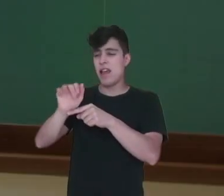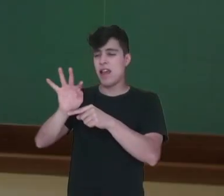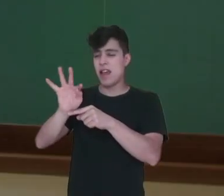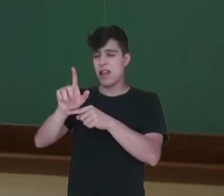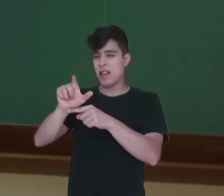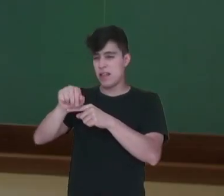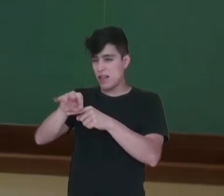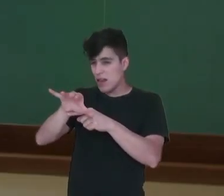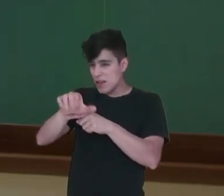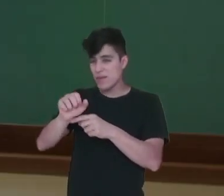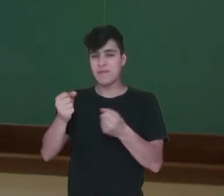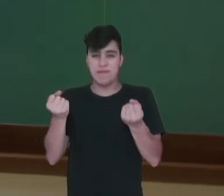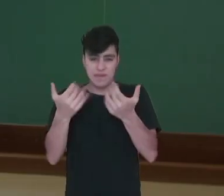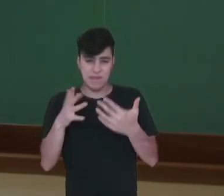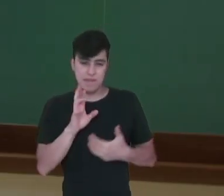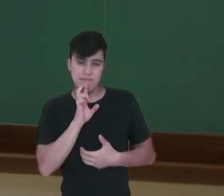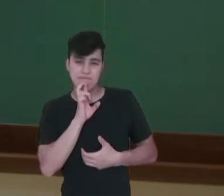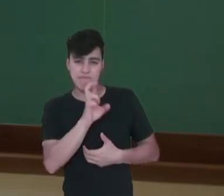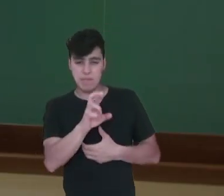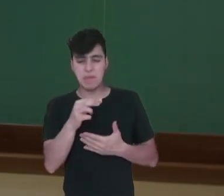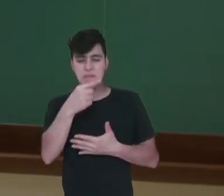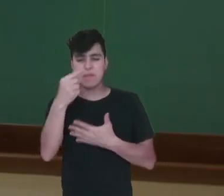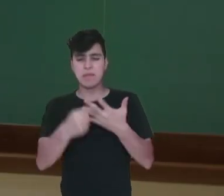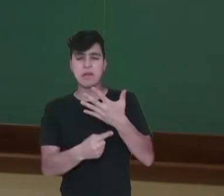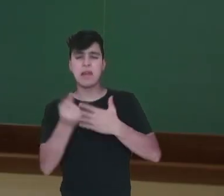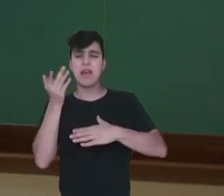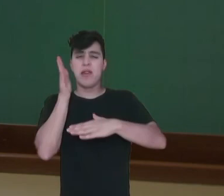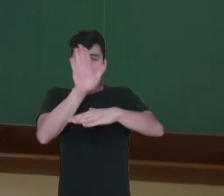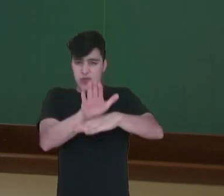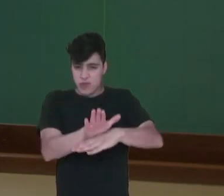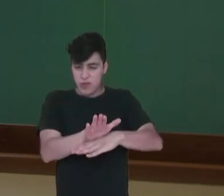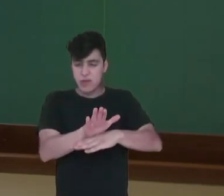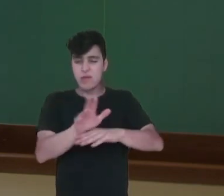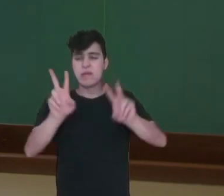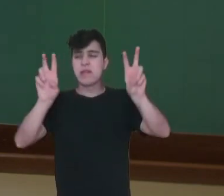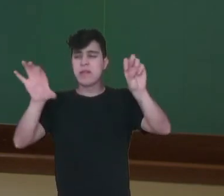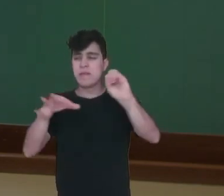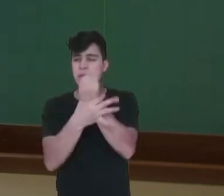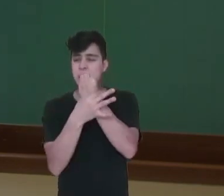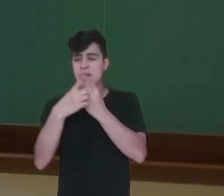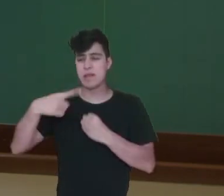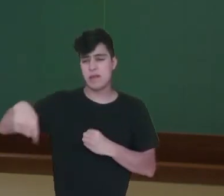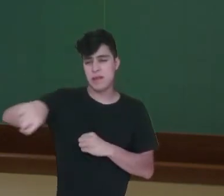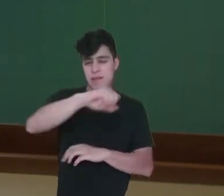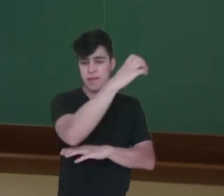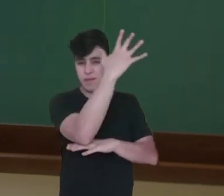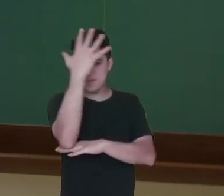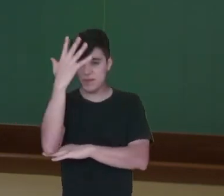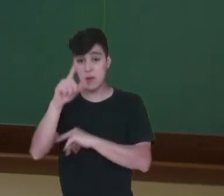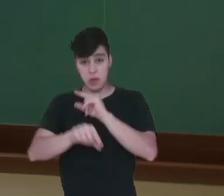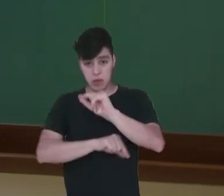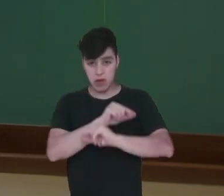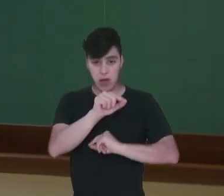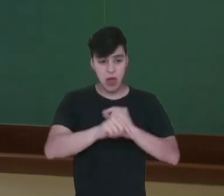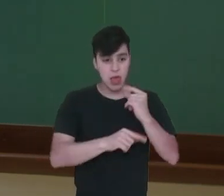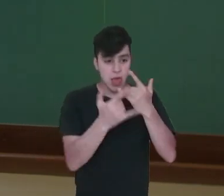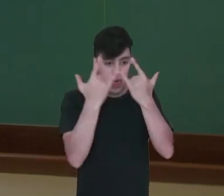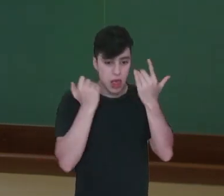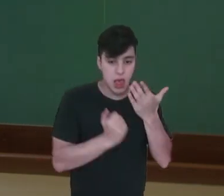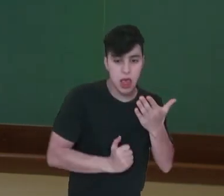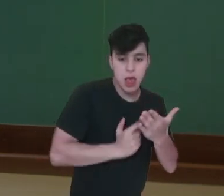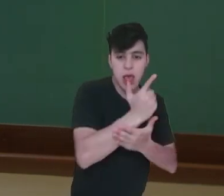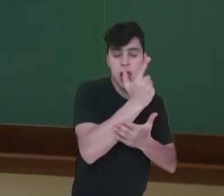resposta ali. Ações que podem contribuir para a preservação ambiental. Evitar o consumismo exagerado,